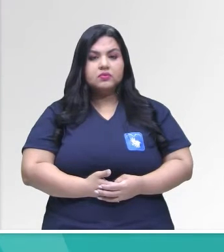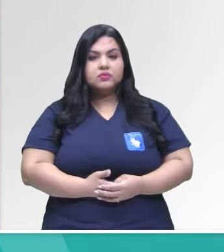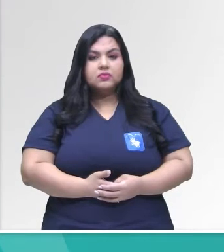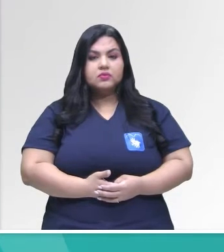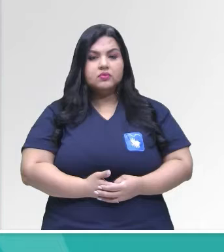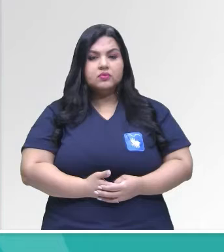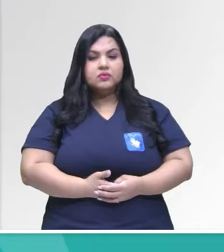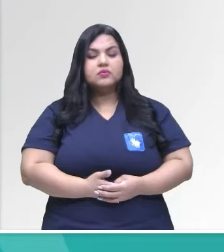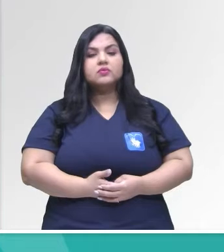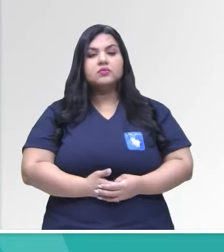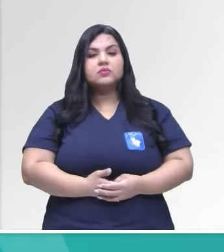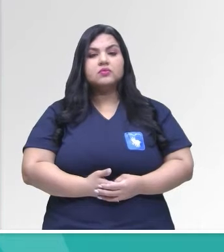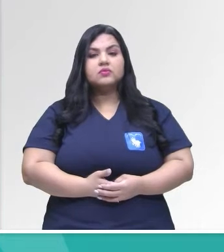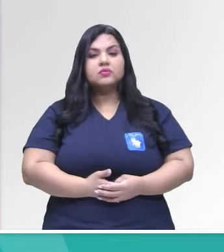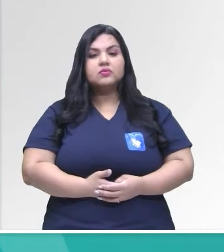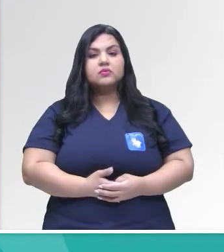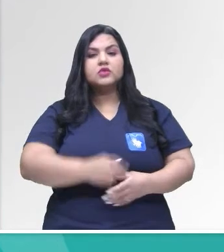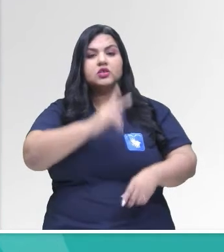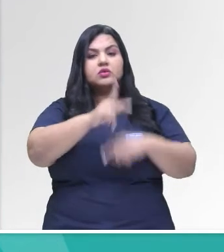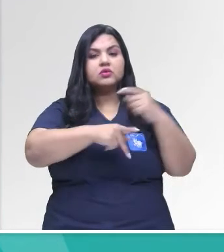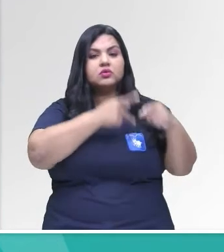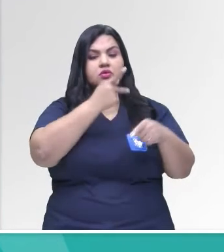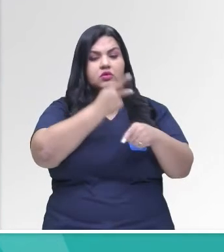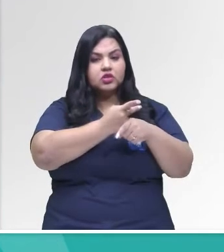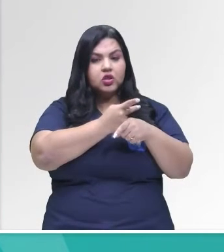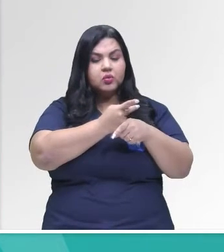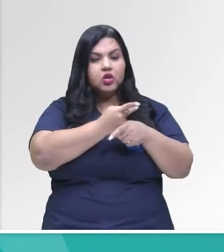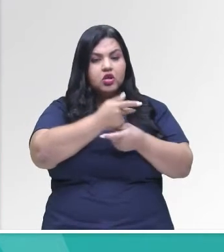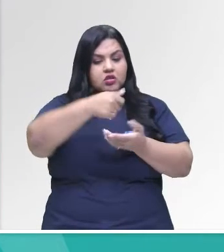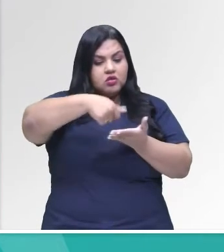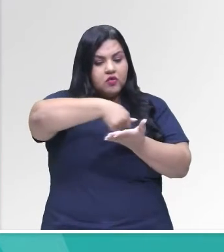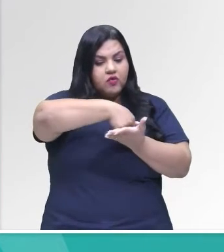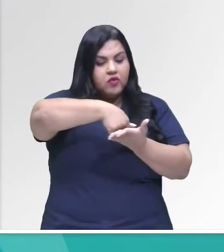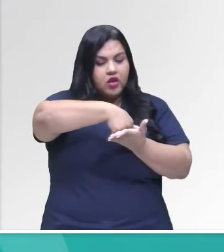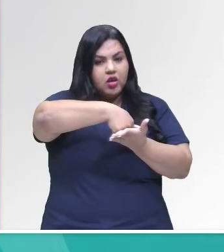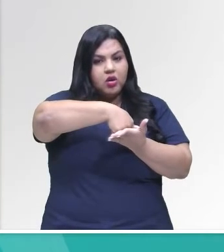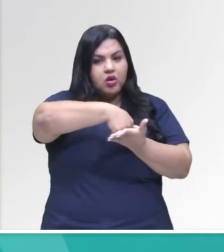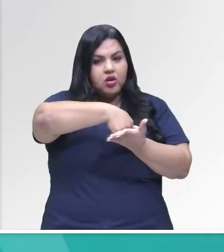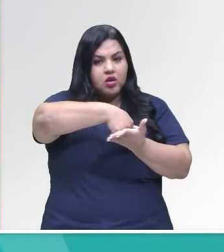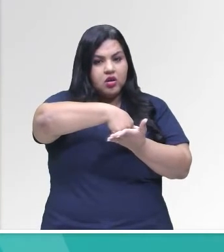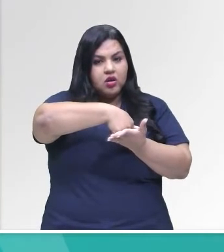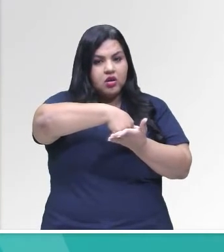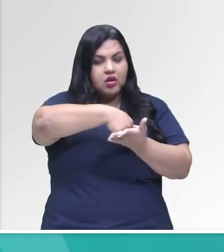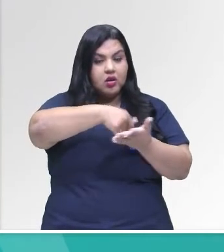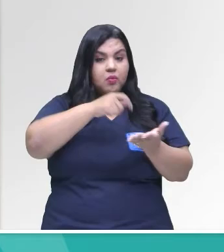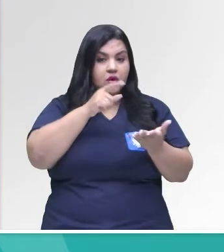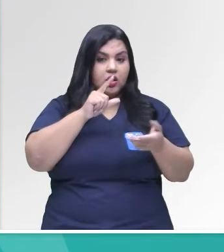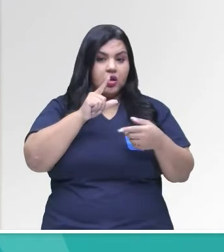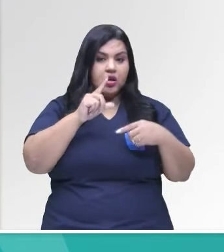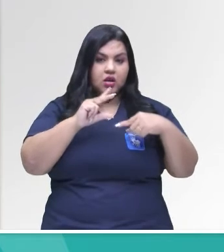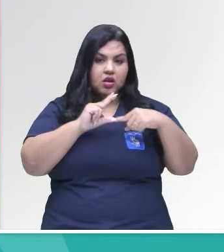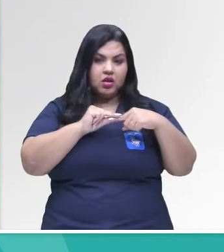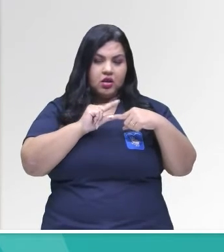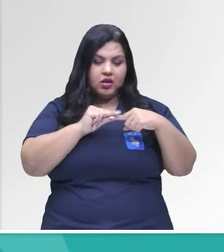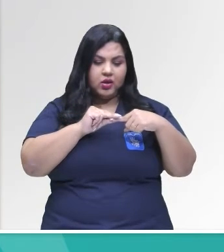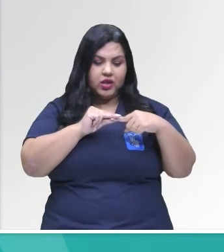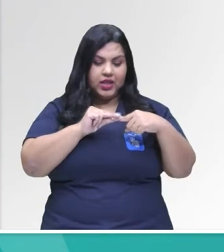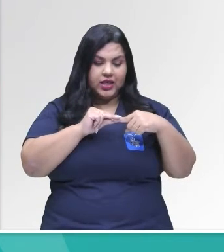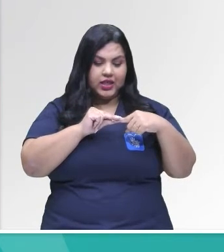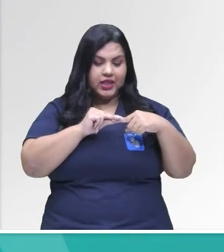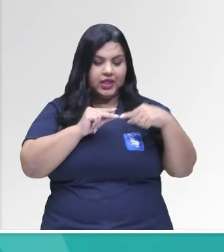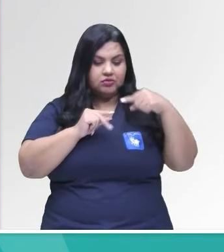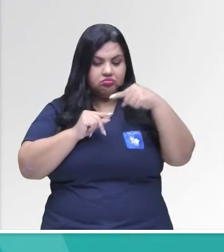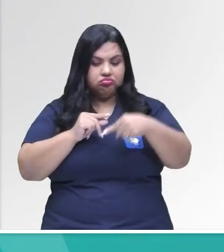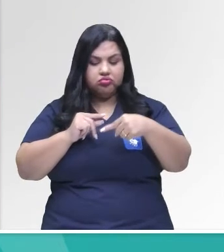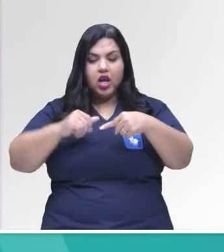então depois de deixar um ferro quente, a canetinha, uma caneta próximo a um ferro, algo que